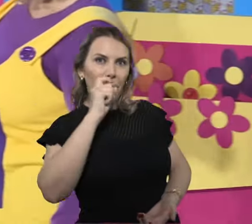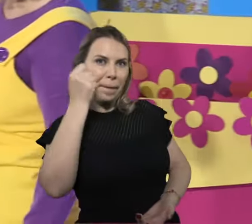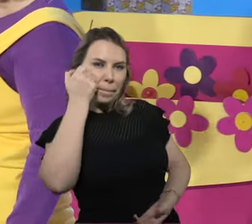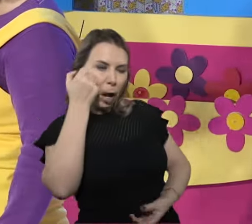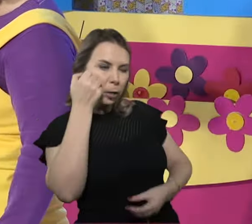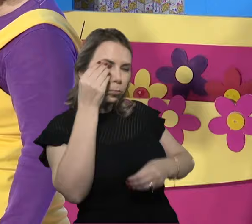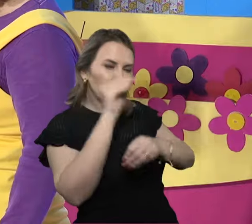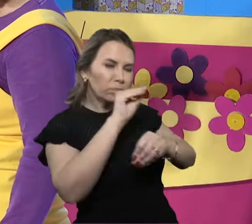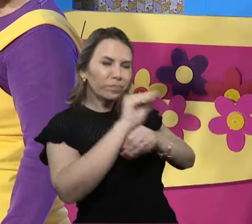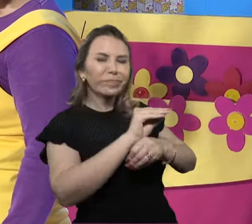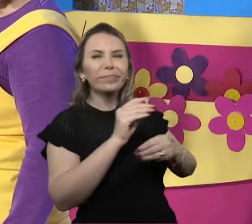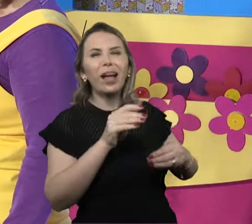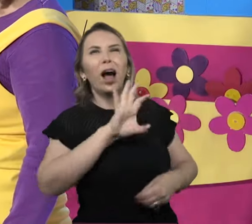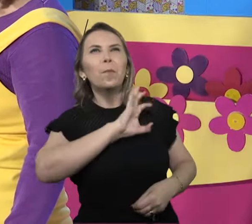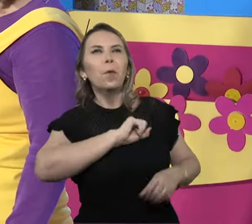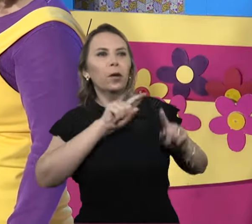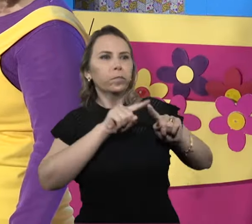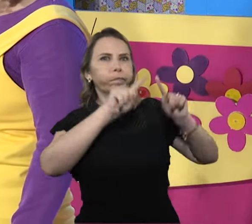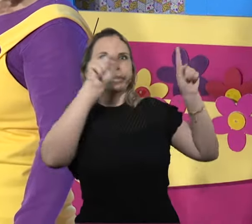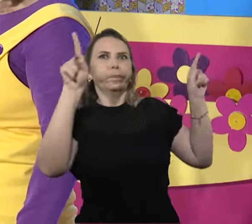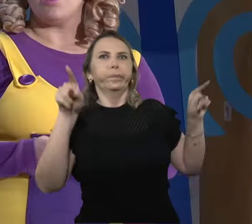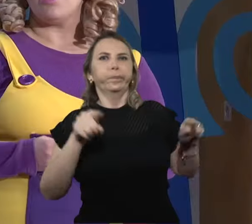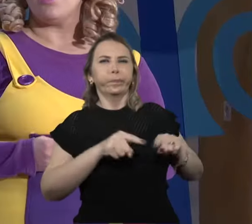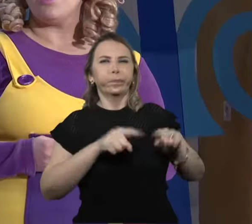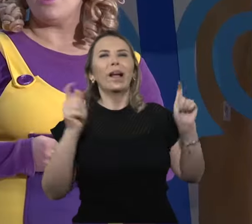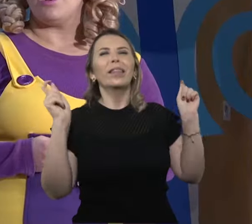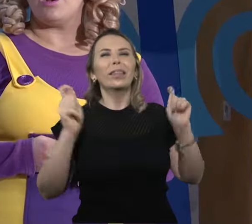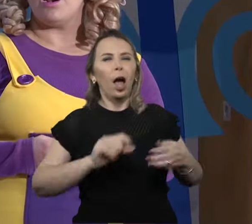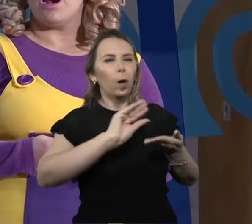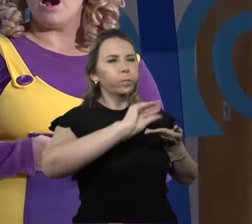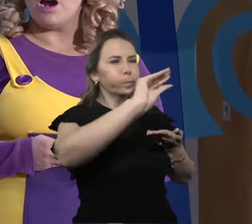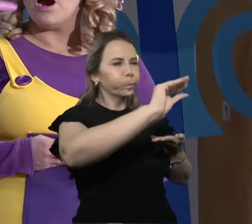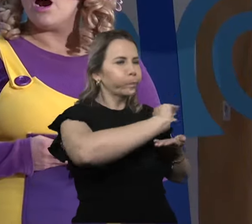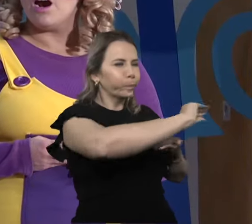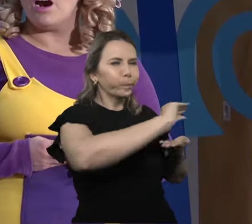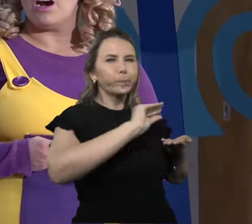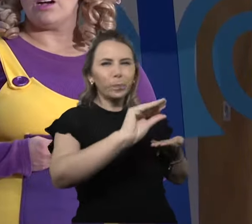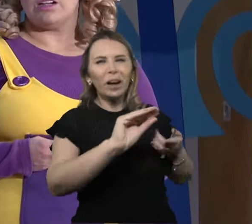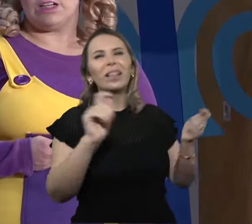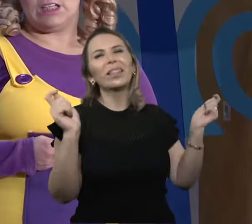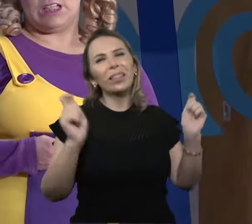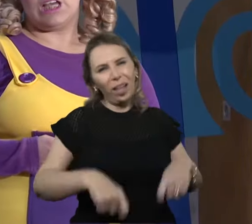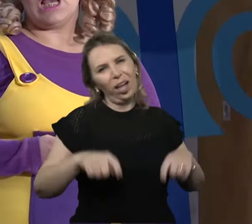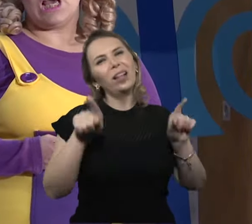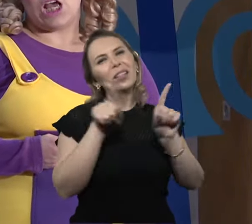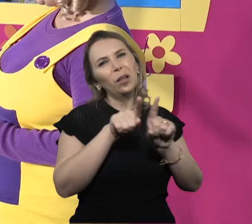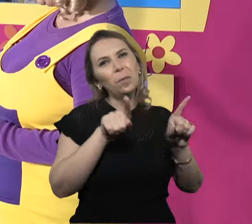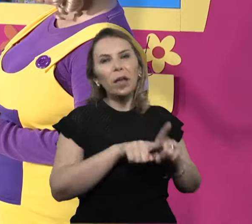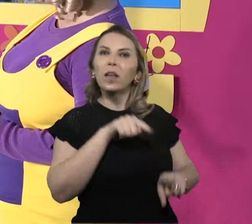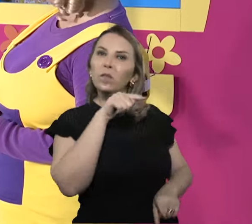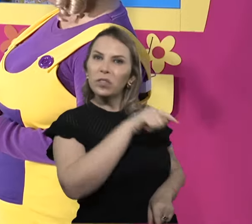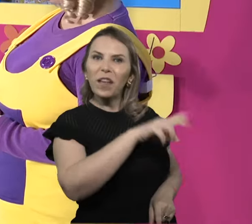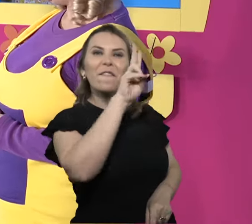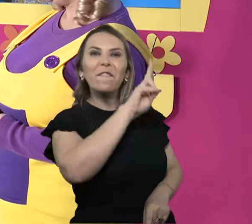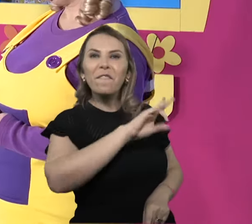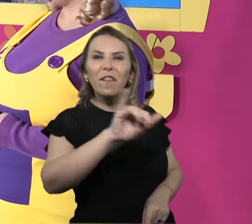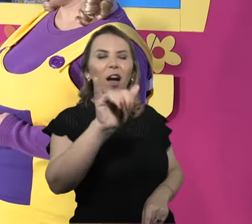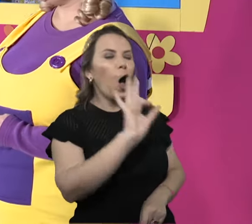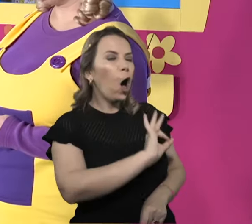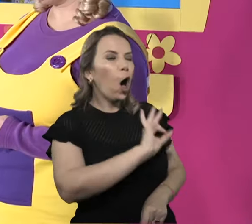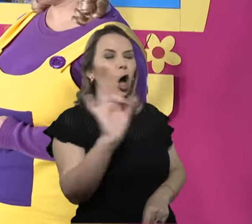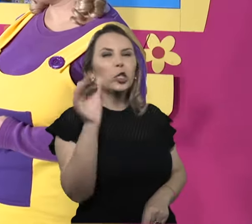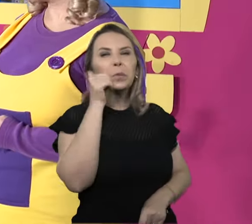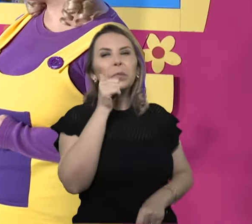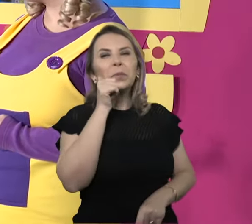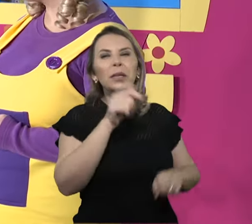dos nossos pais é muito grande. É, dá pra dividir muitas vezes, Manu. E você vai ser